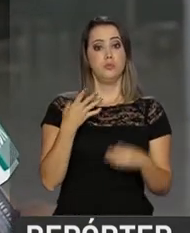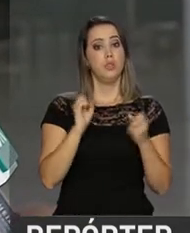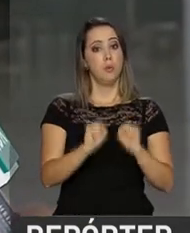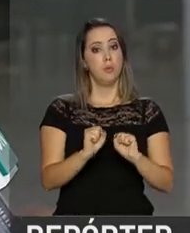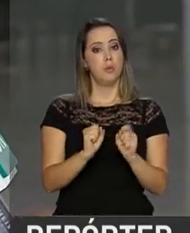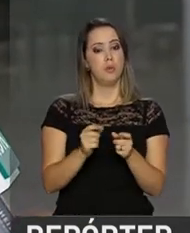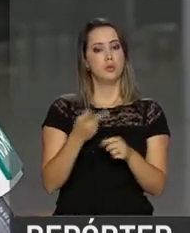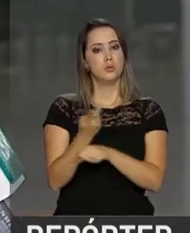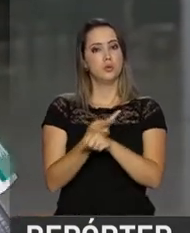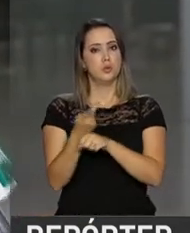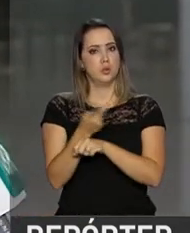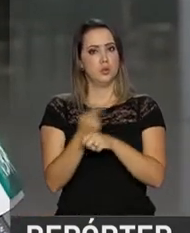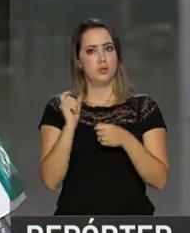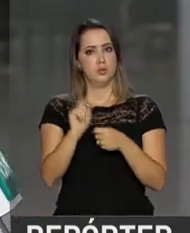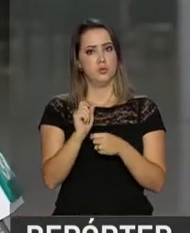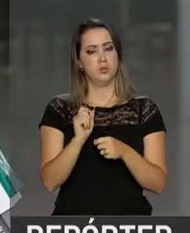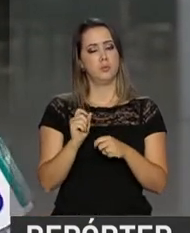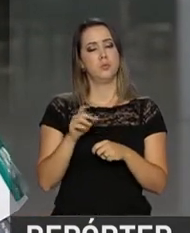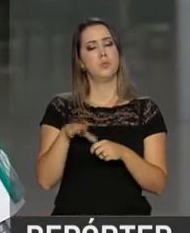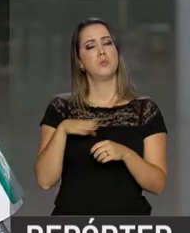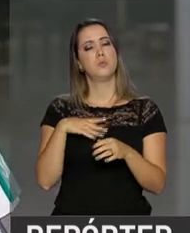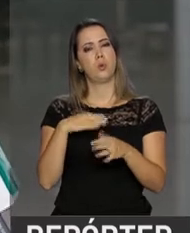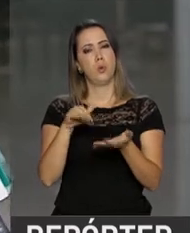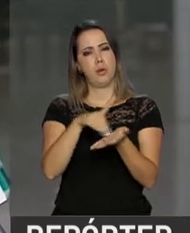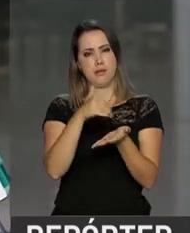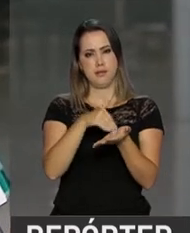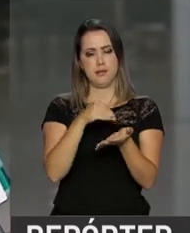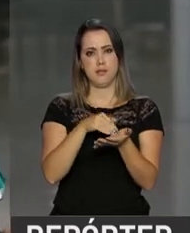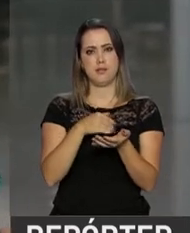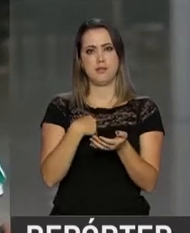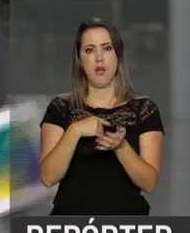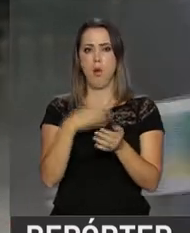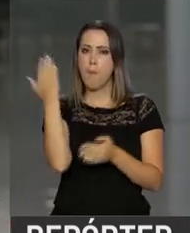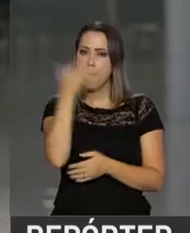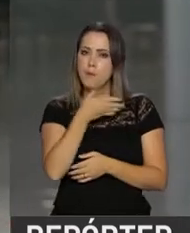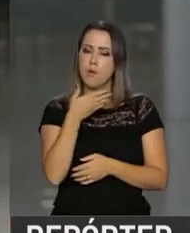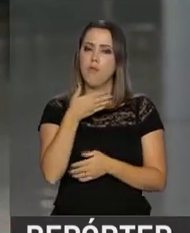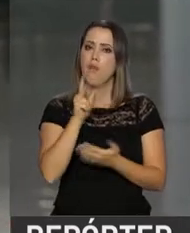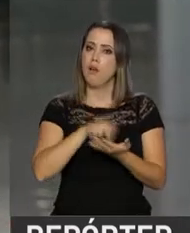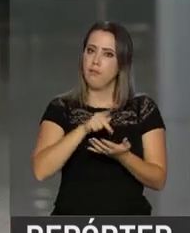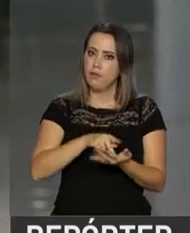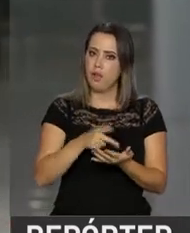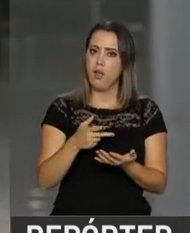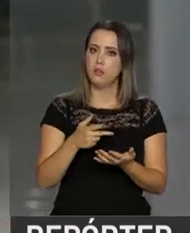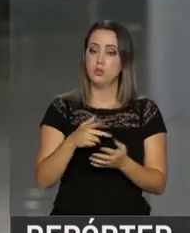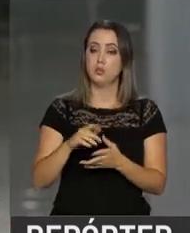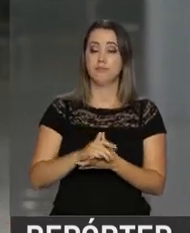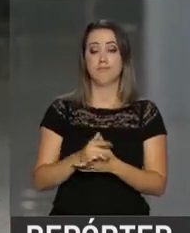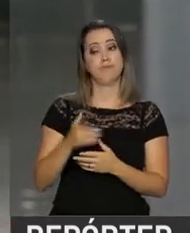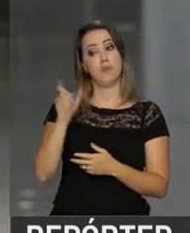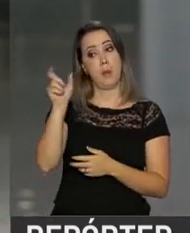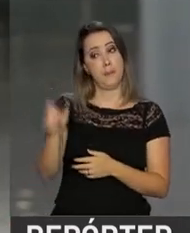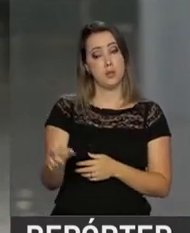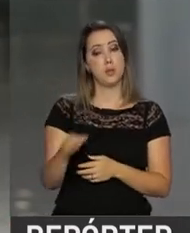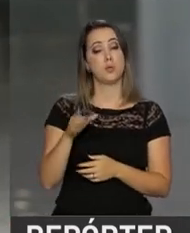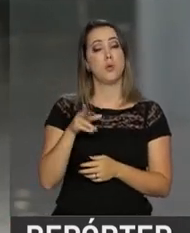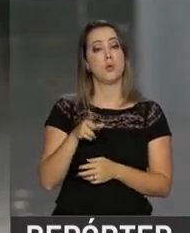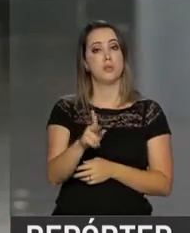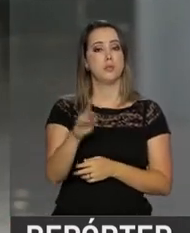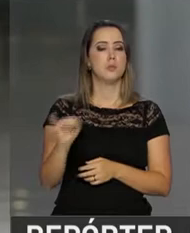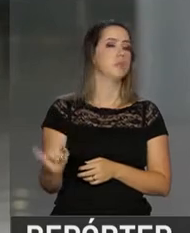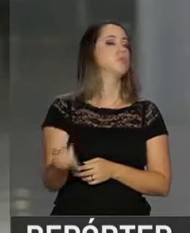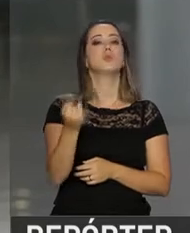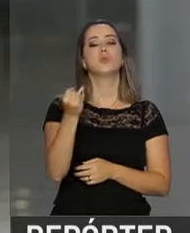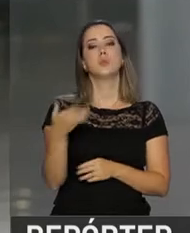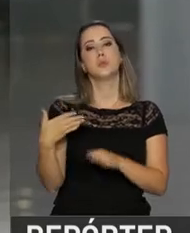a em fazer o cadastro e provar que ela se enquadra no programa né a o beneficiário sempre tem oportunidade